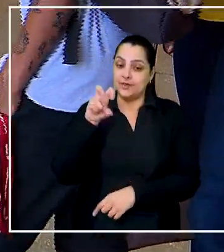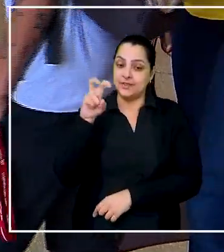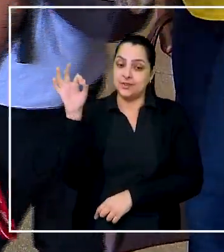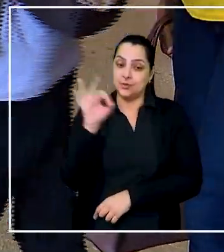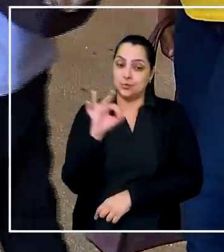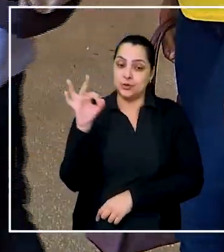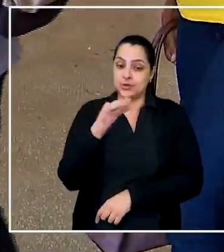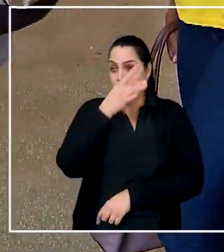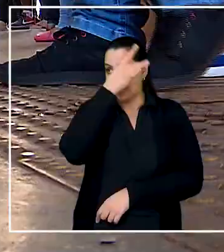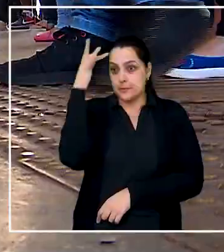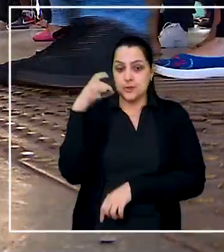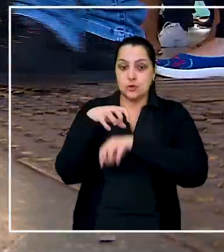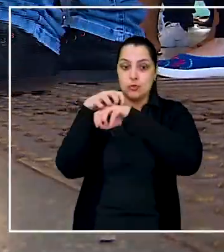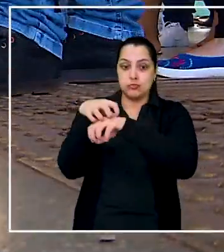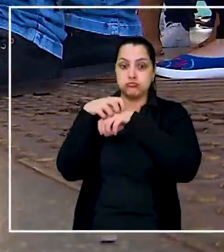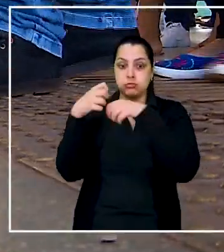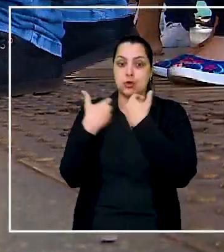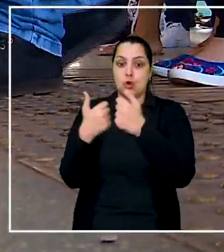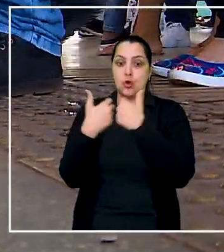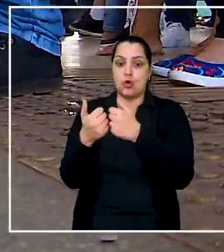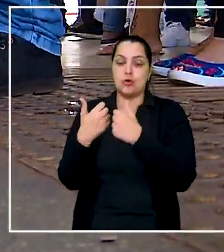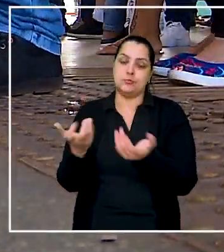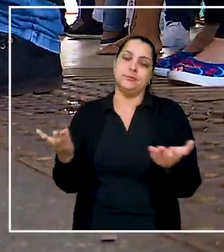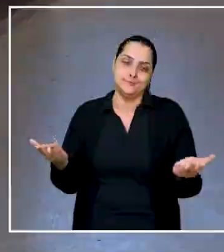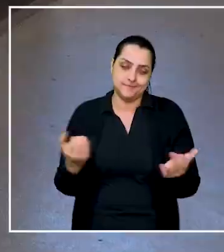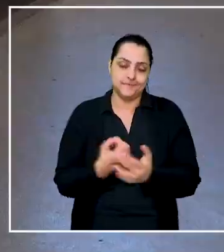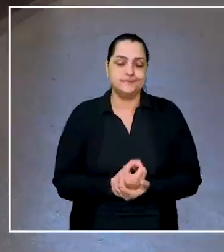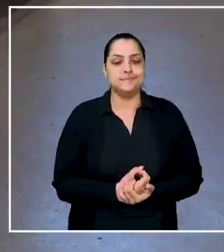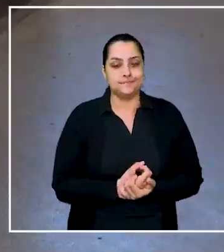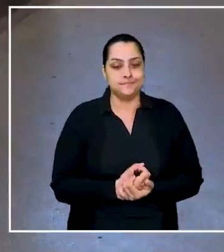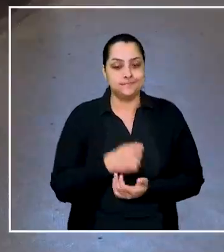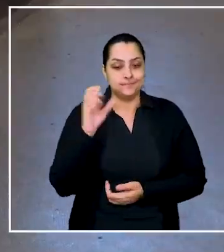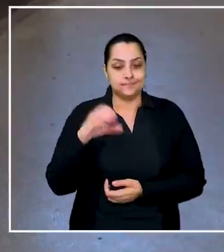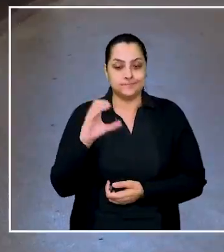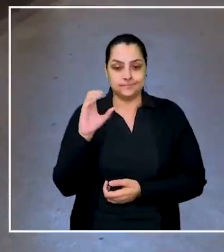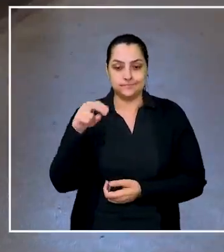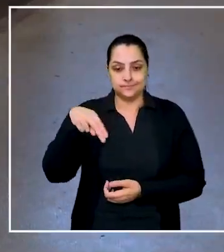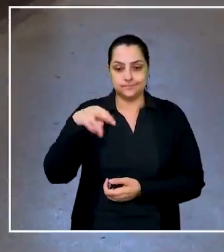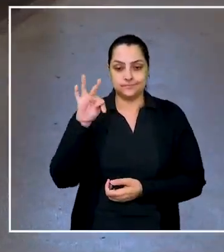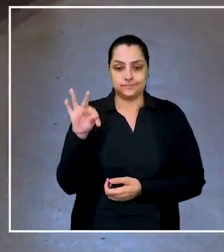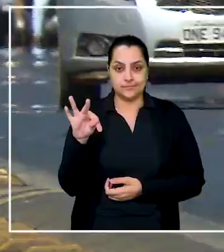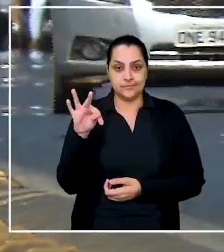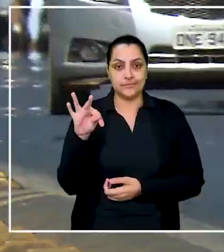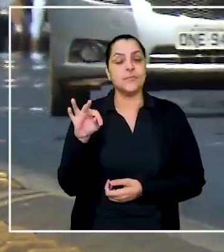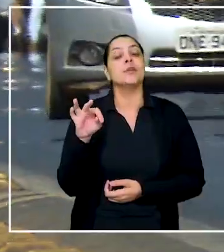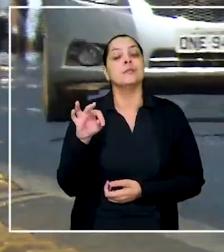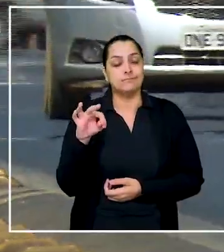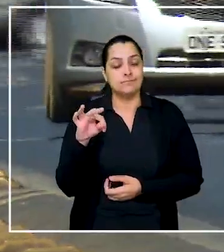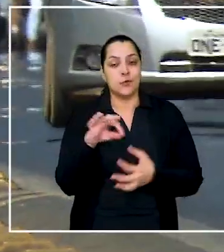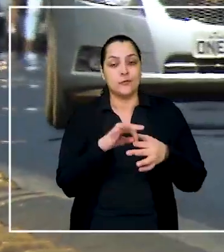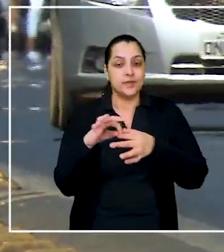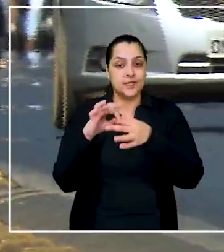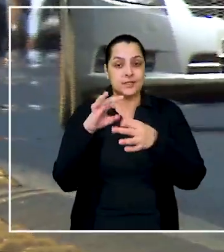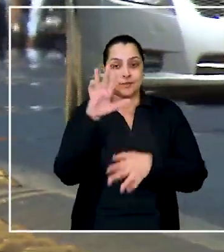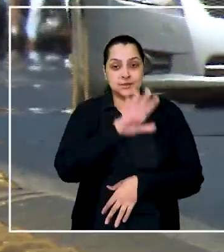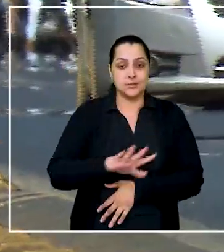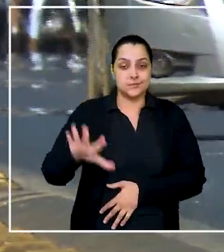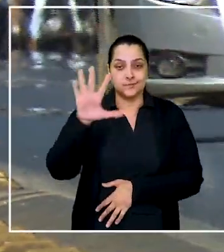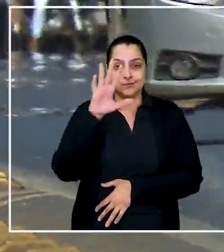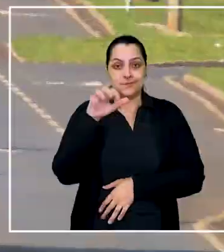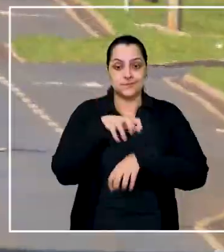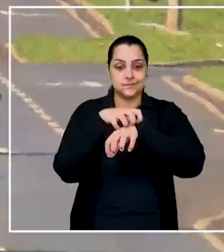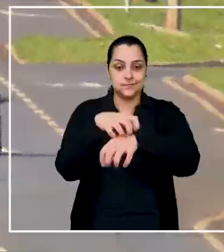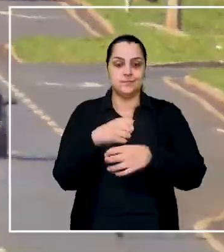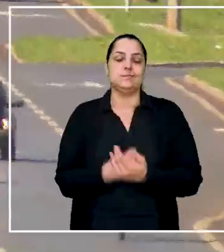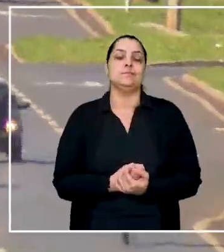de 95% dos passageiros no país. Os dados são da CNT, Confederação Nacional do